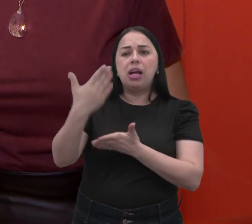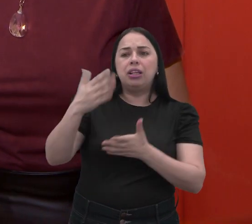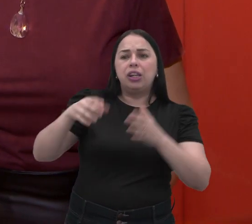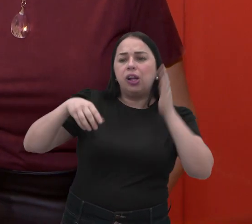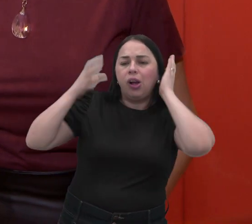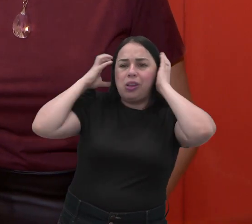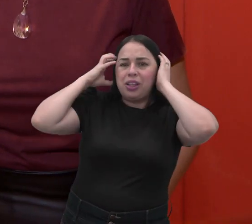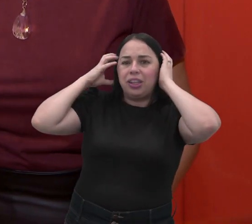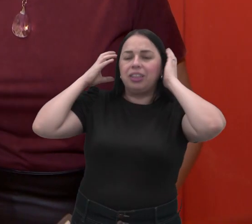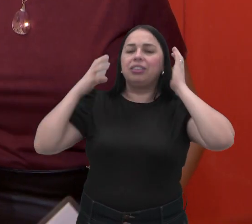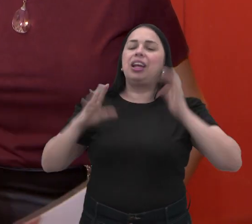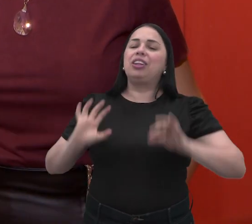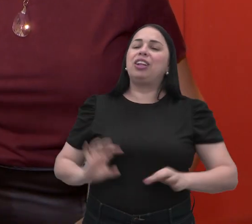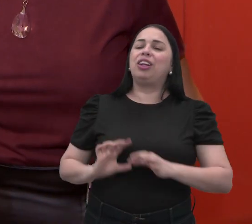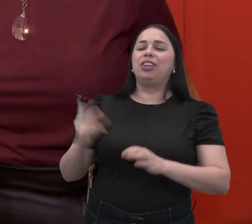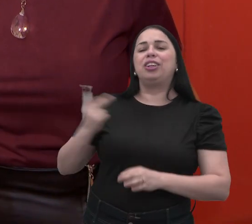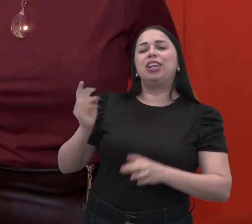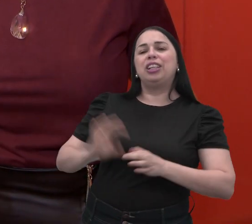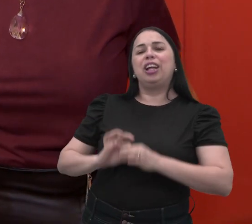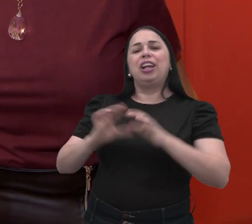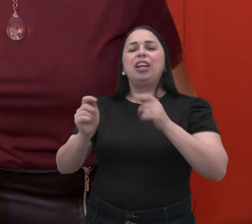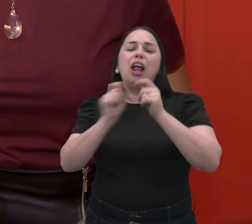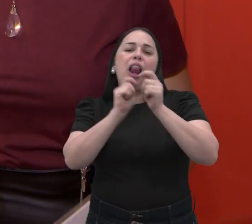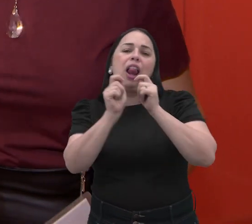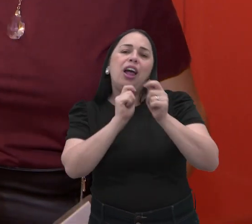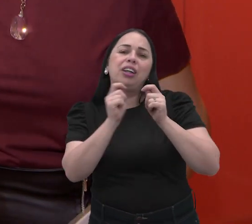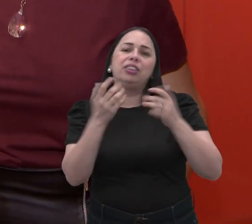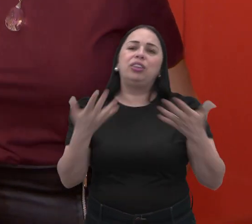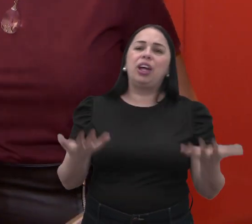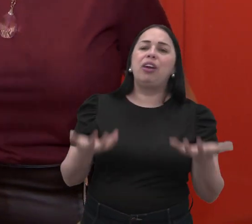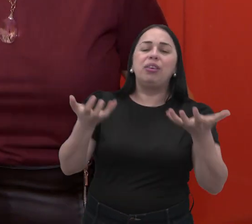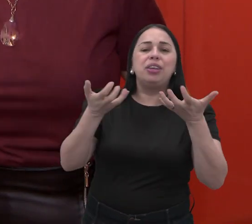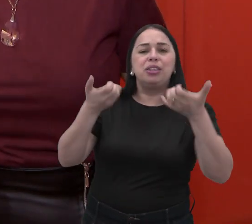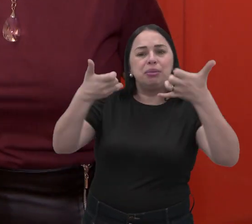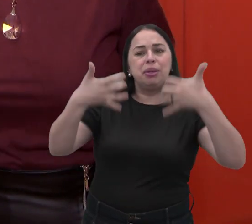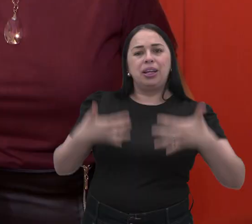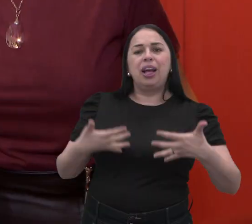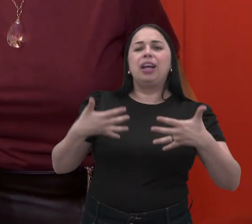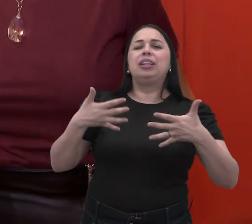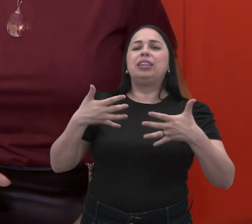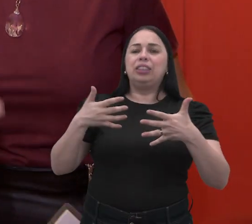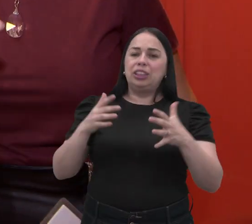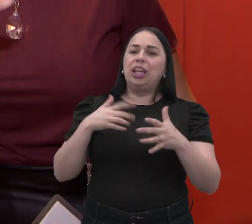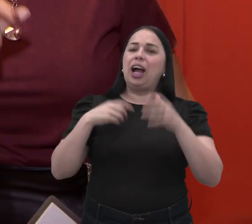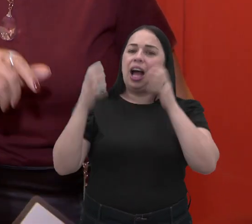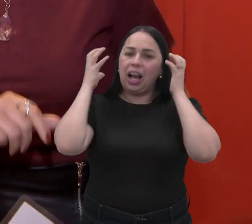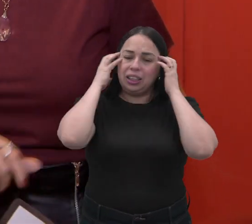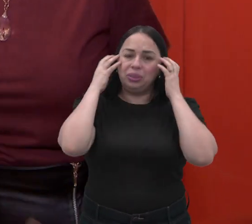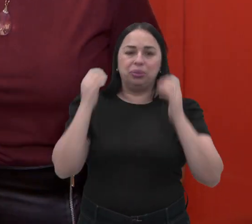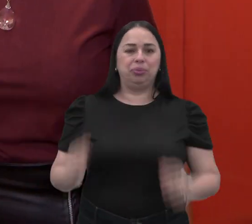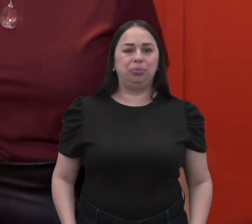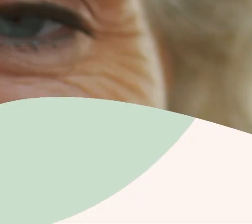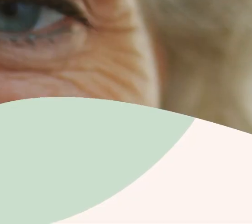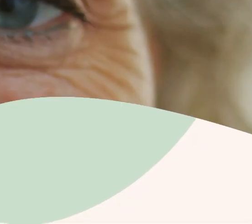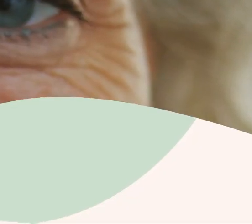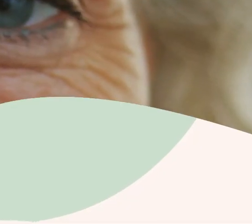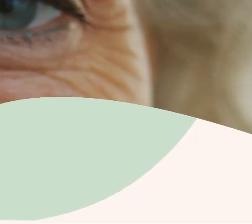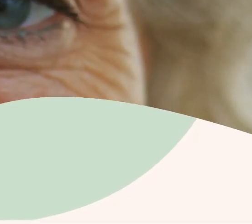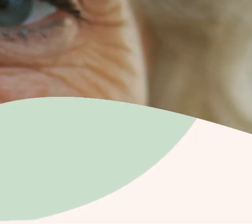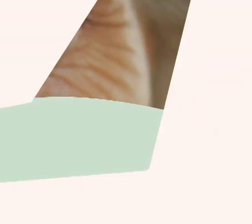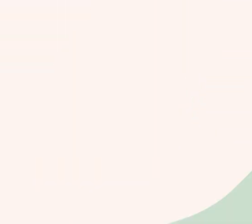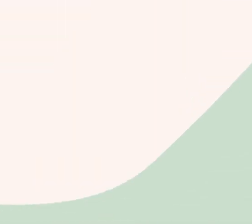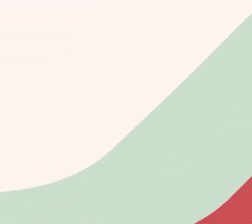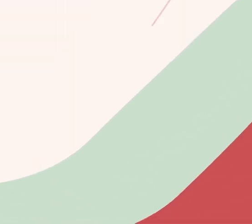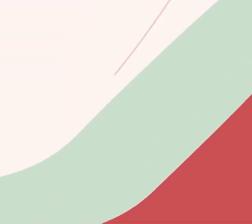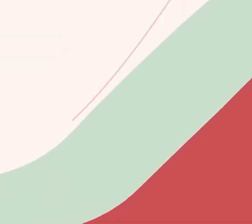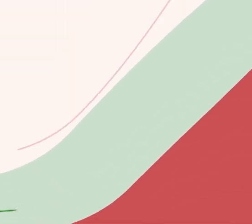entrar no estúdio, porque aí a gente fica mais à vontade, né? Eu quero falar de rádio, dentro do estúdio de rádio, você vem comigo.